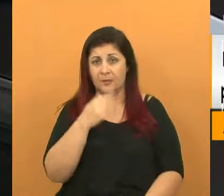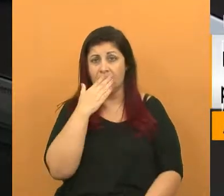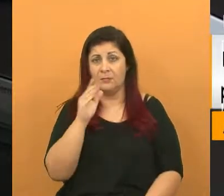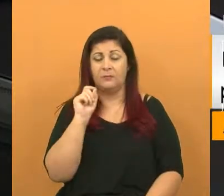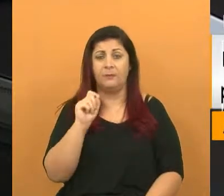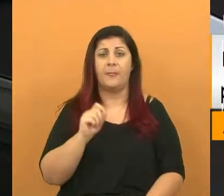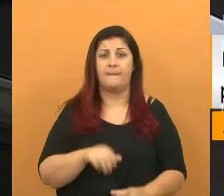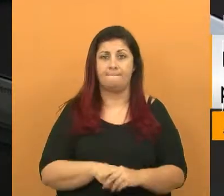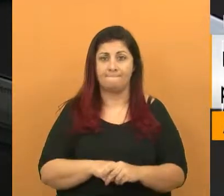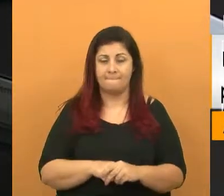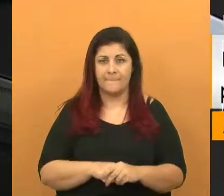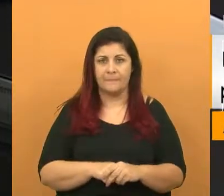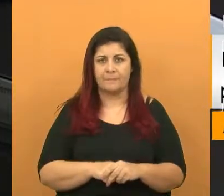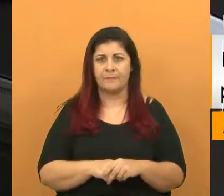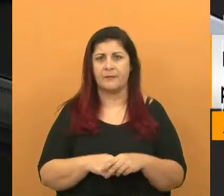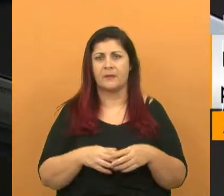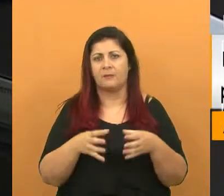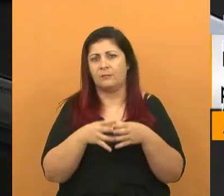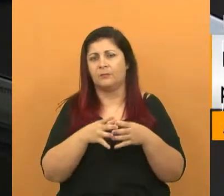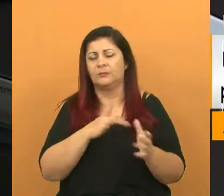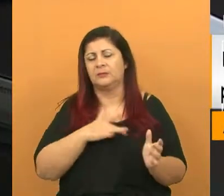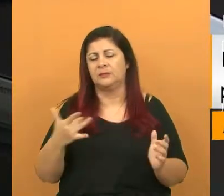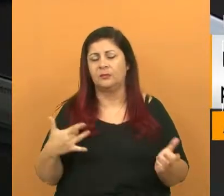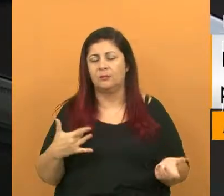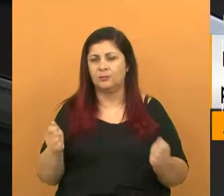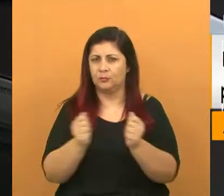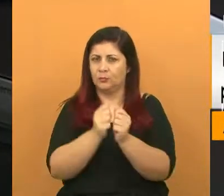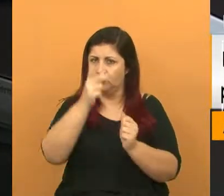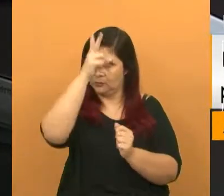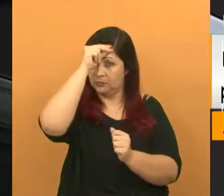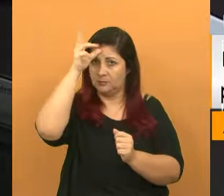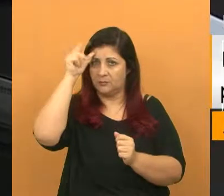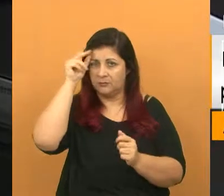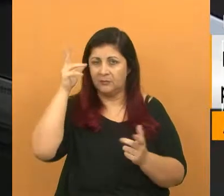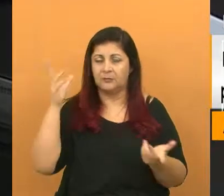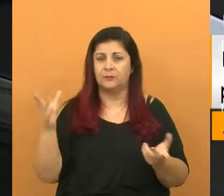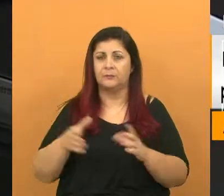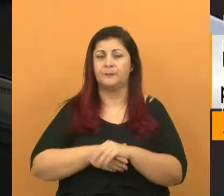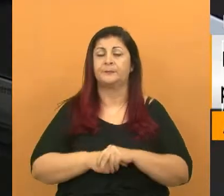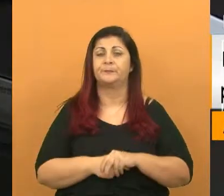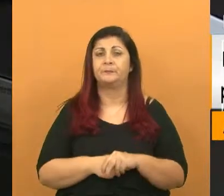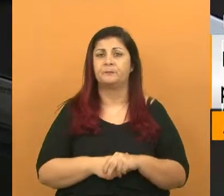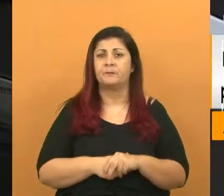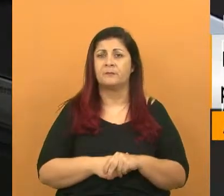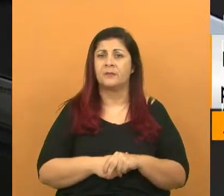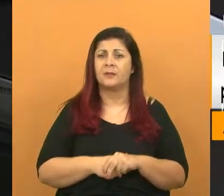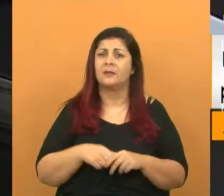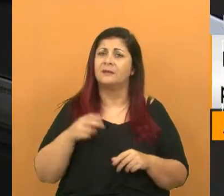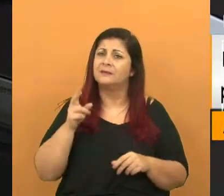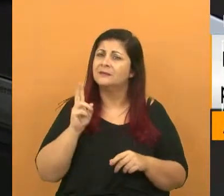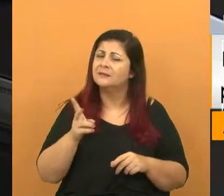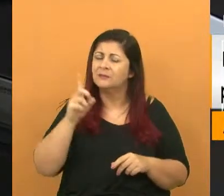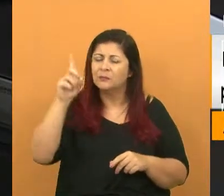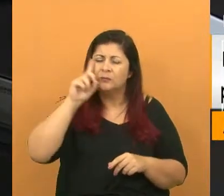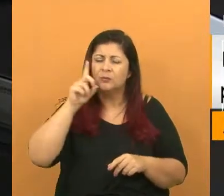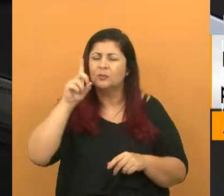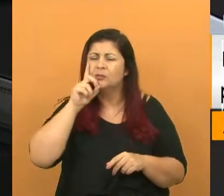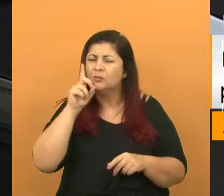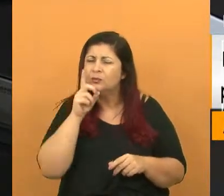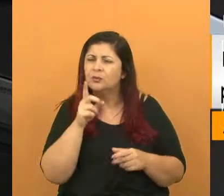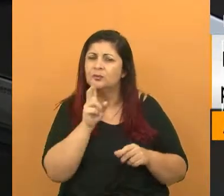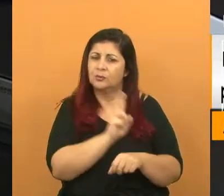para que a Secretaria de Saúde, juntamente com a Prefeitura, possa investir cada dia mais nessa